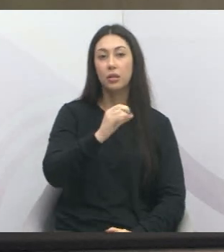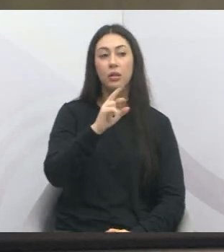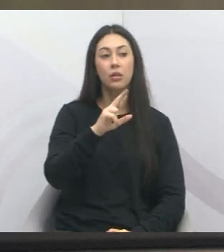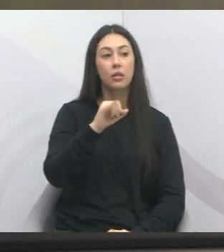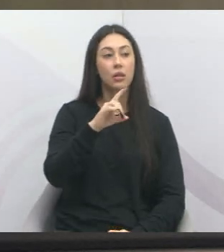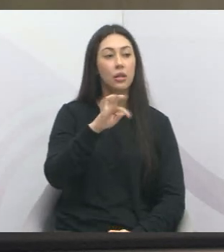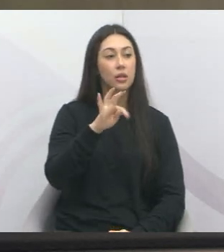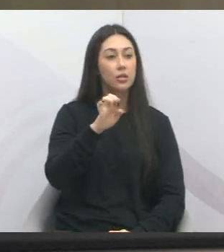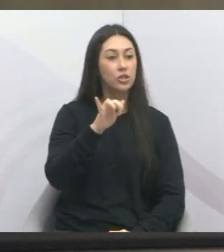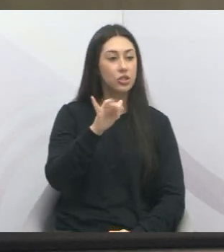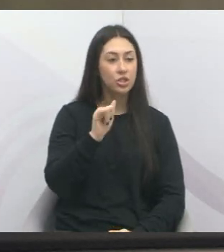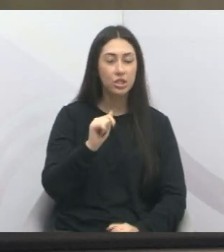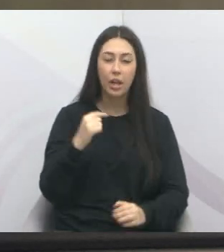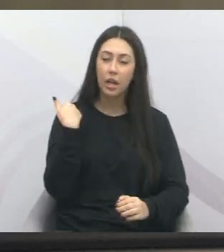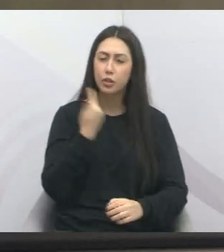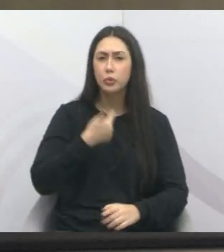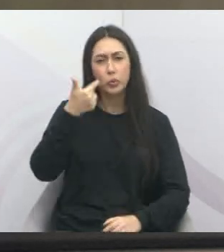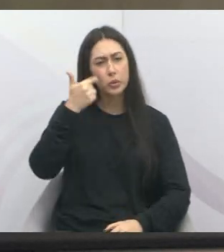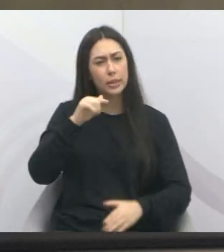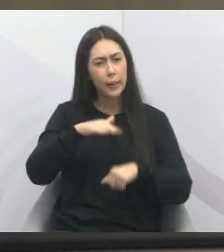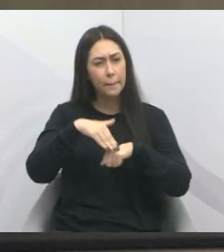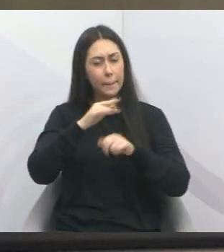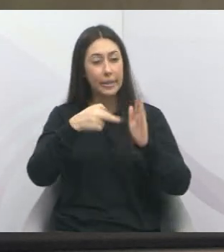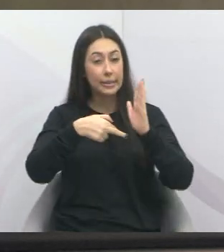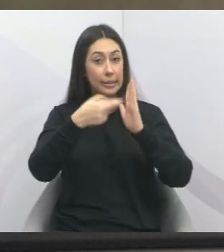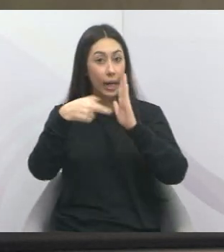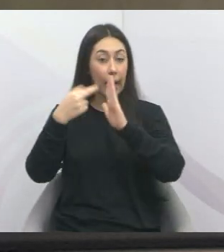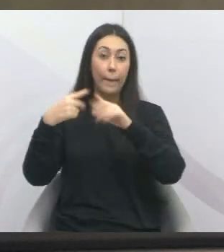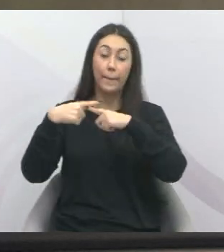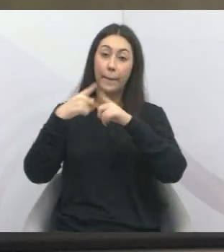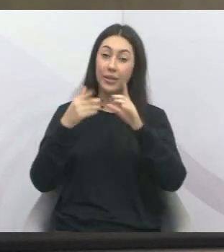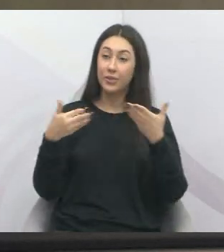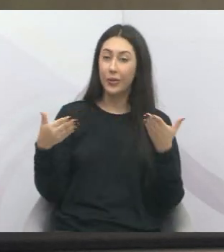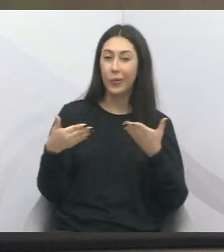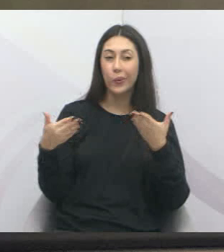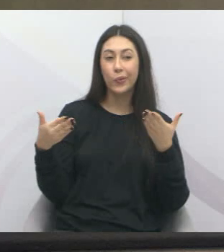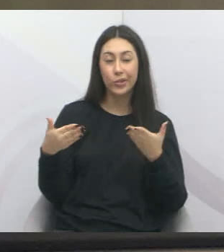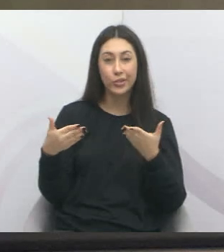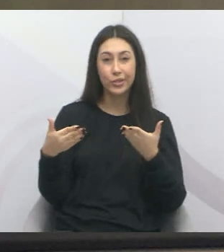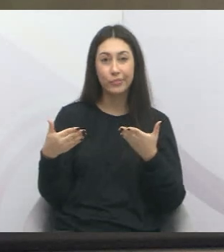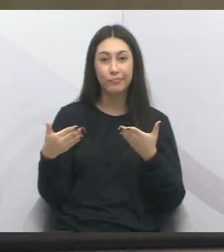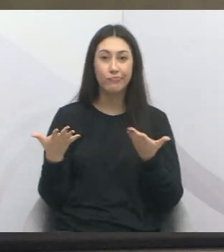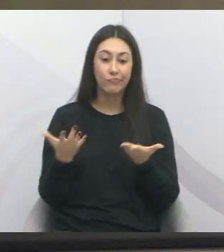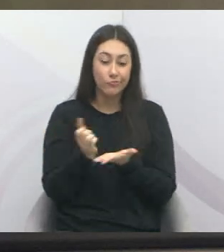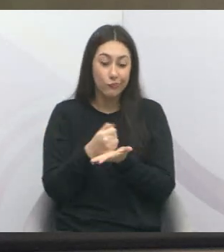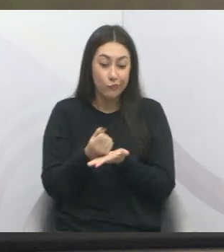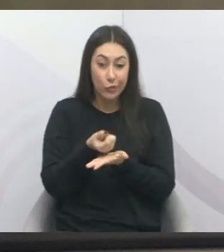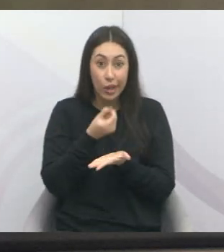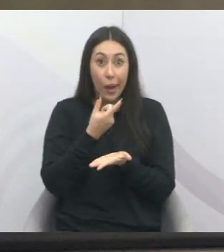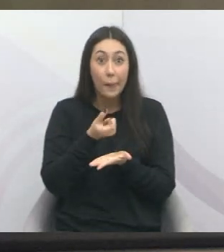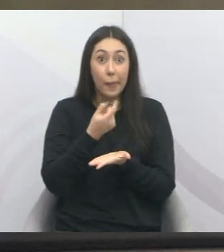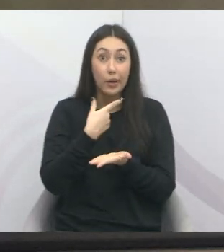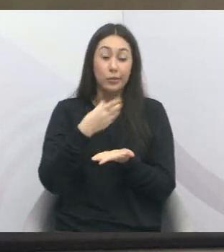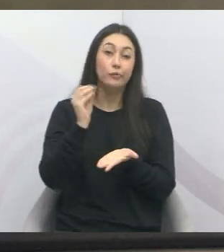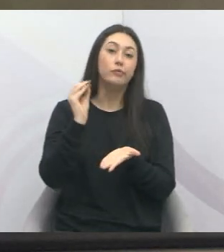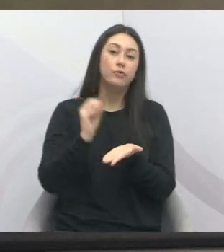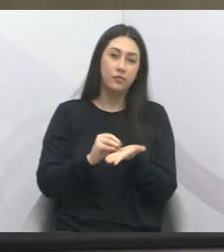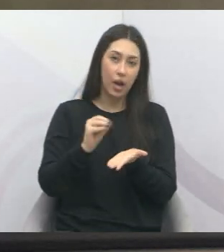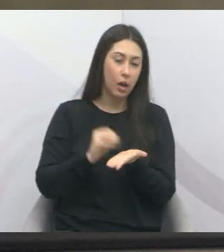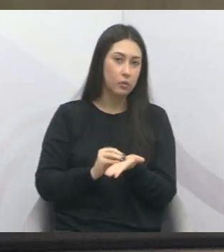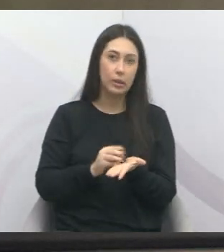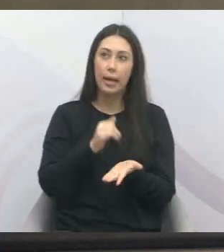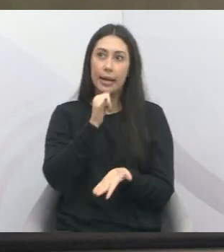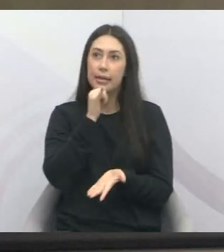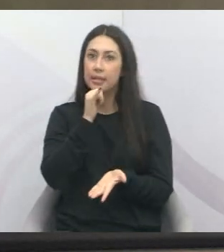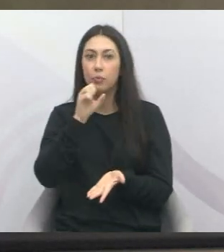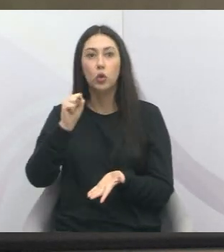catarata, vesícula e hérnia. Porém, hoje a gente esbarra na falta nacional de medicamentos básicos, como soro,